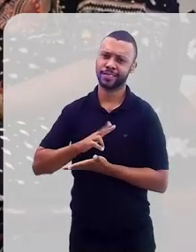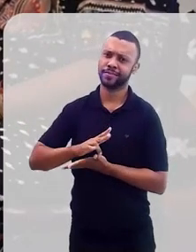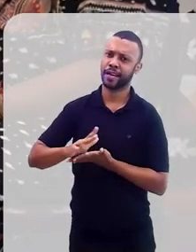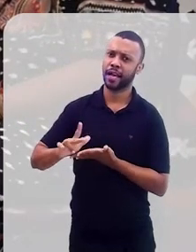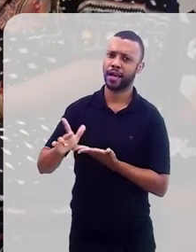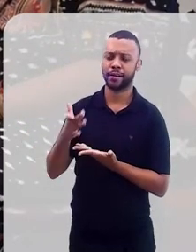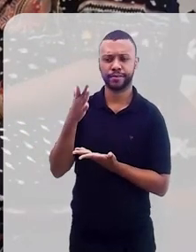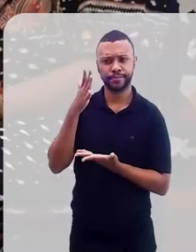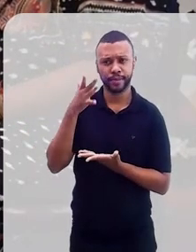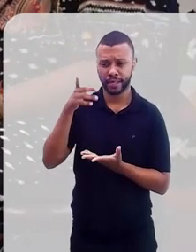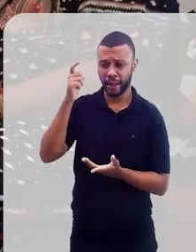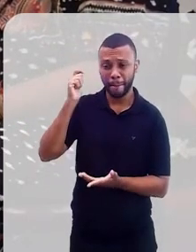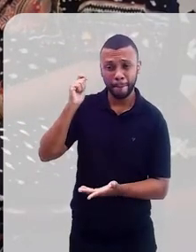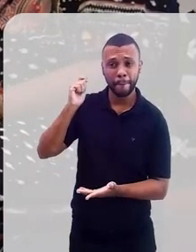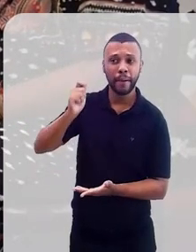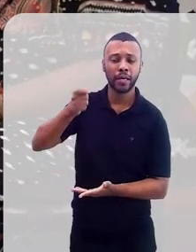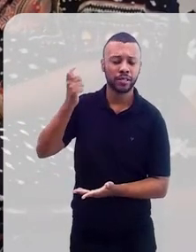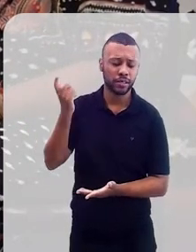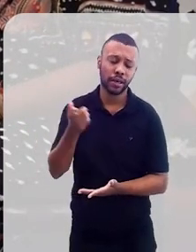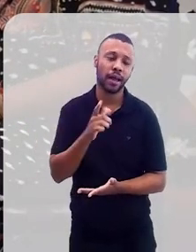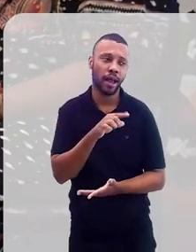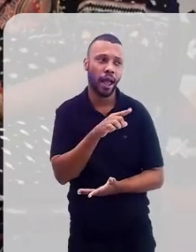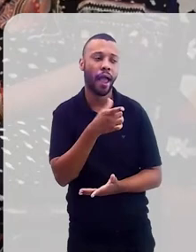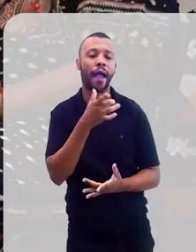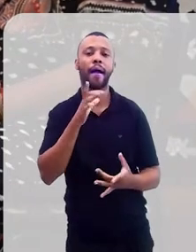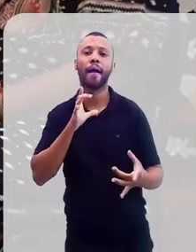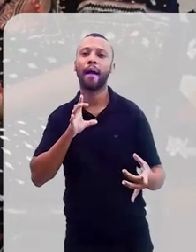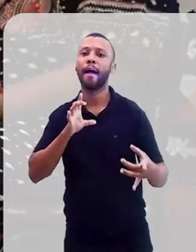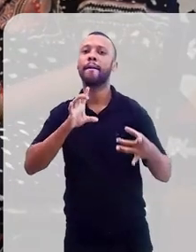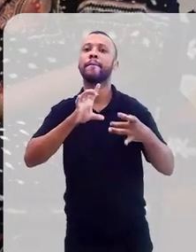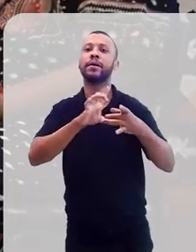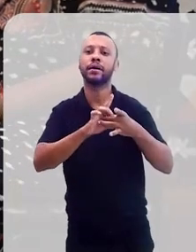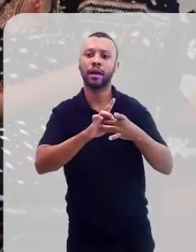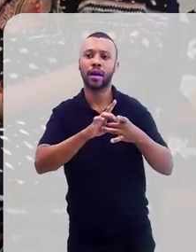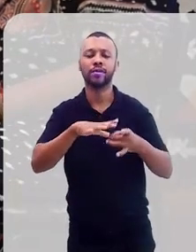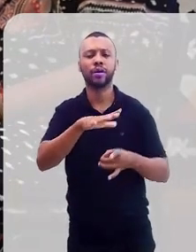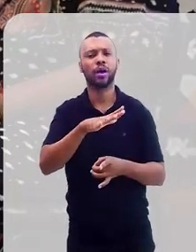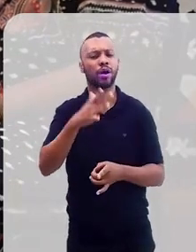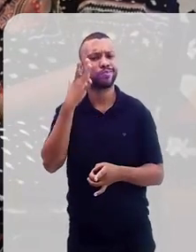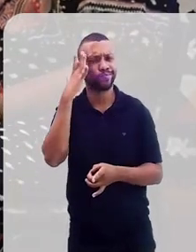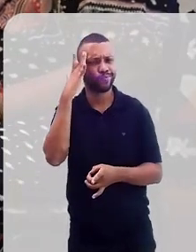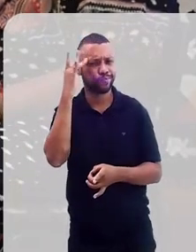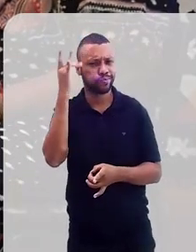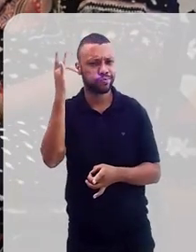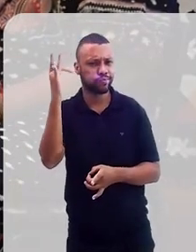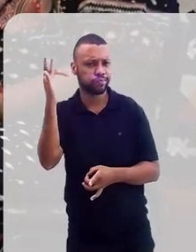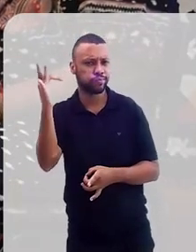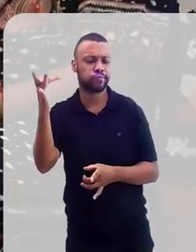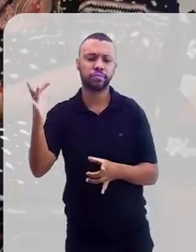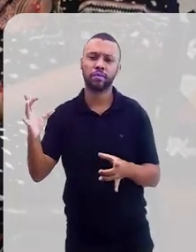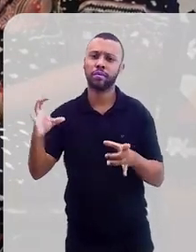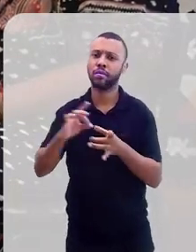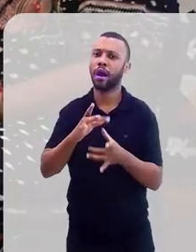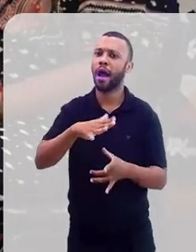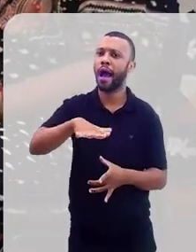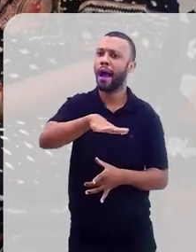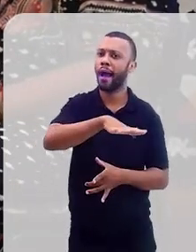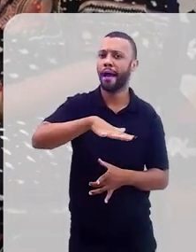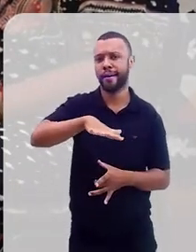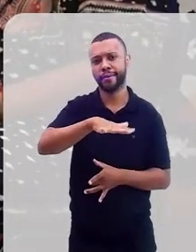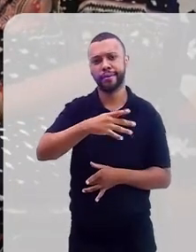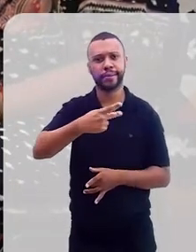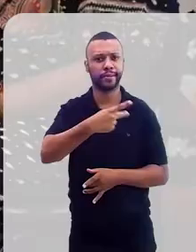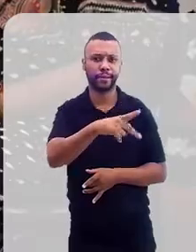sentidos. Não é magia que eu digo de fazer magia, não. É muito aplicado ao dia a dia, né? O mundo dele,